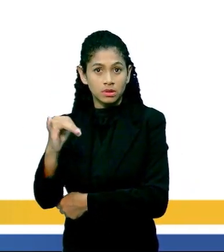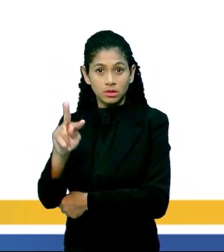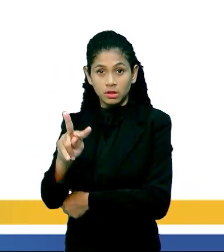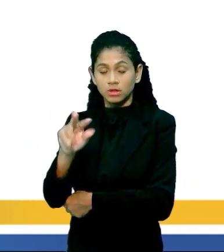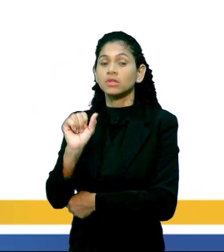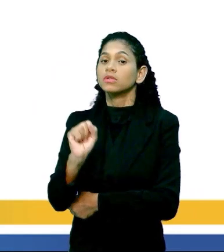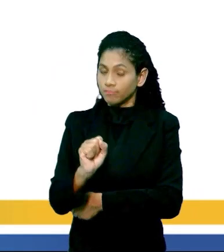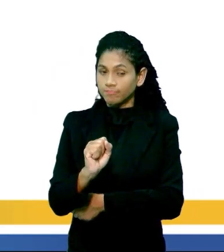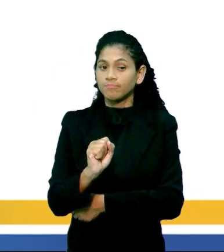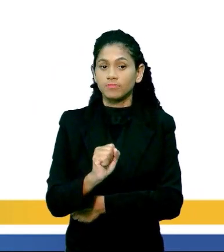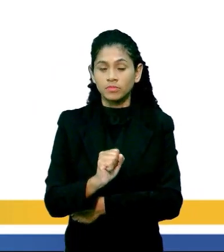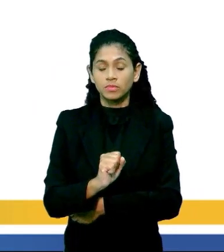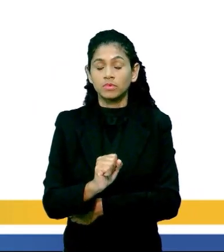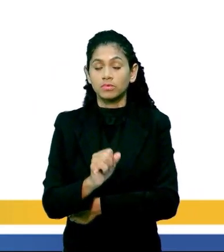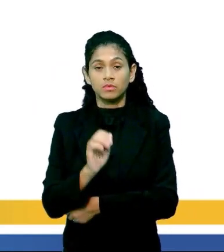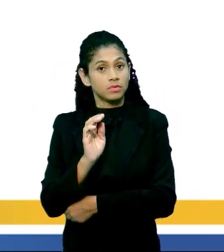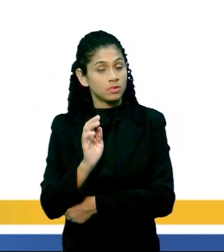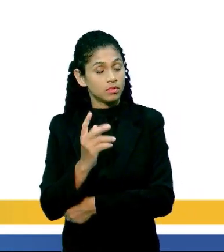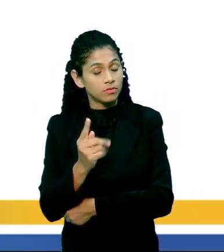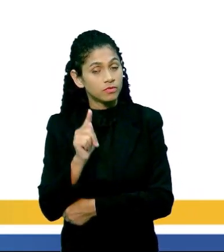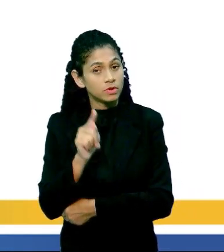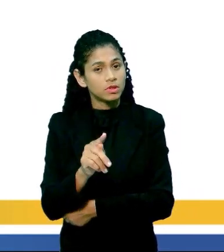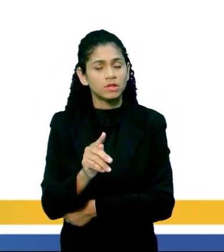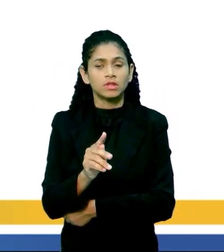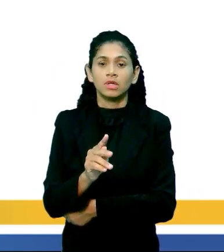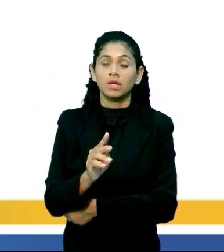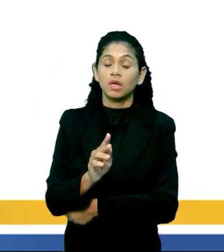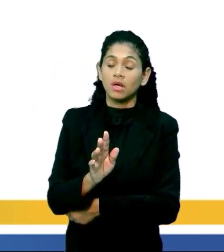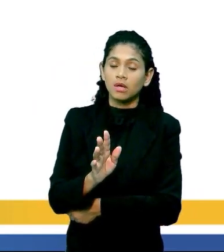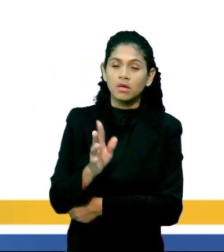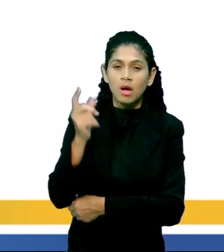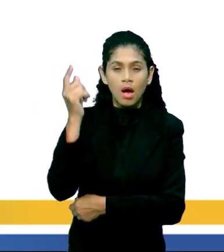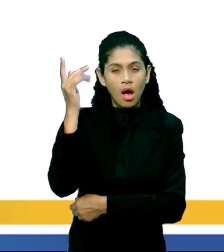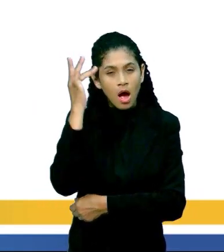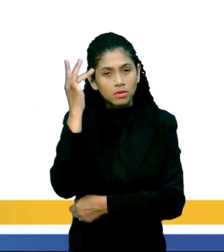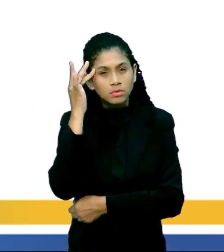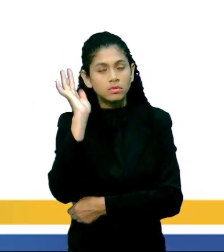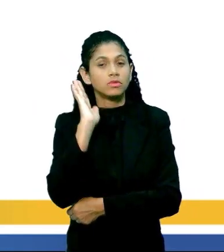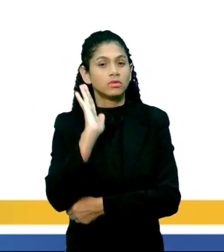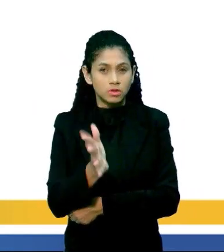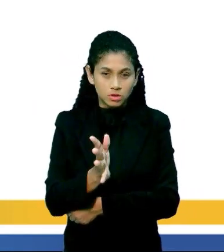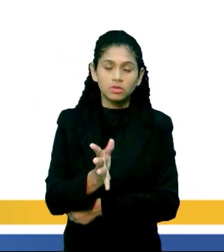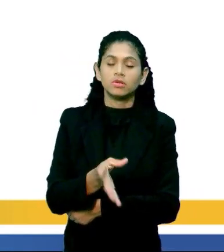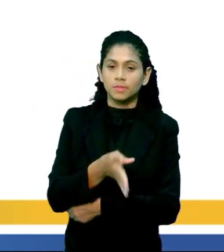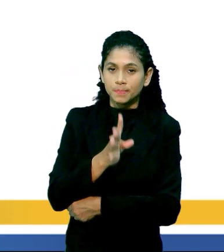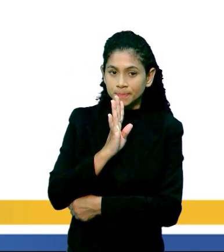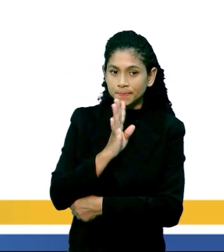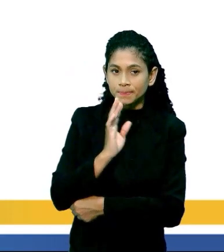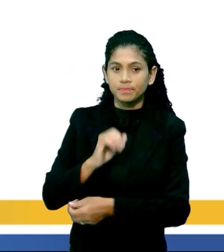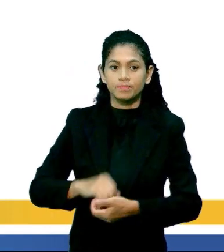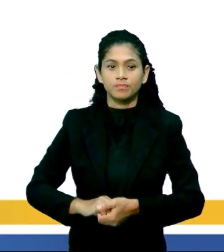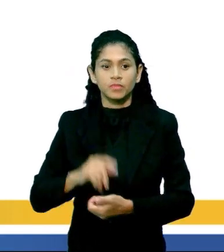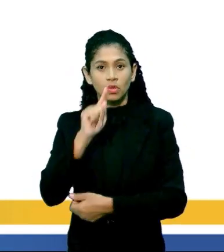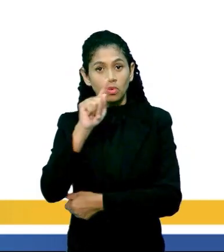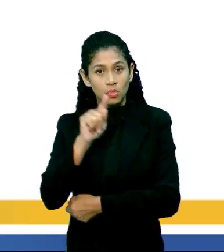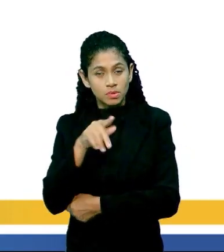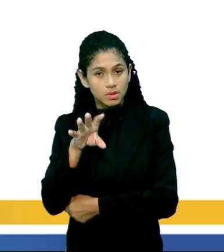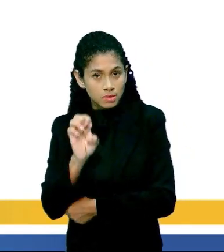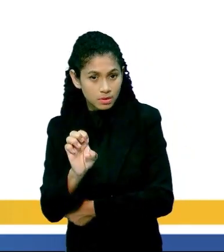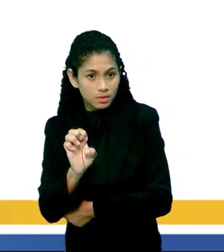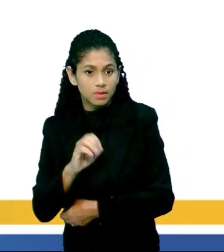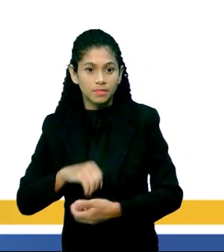livros didáticos, você com certeza já deve ter ouvido em algum momento. O Zé Limeira, o Seu Lunga, também